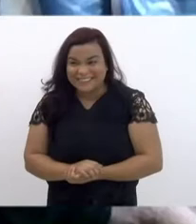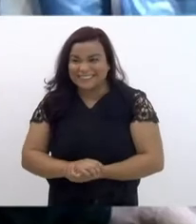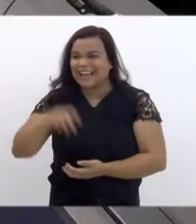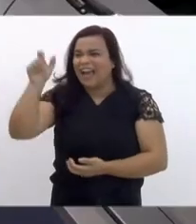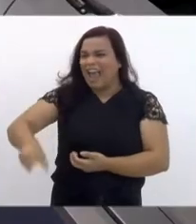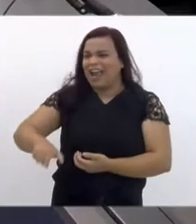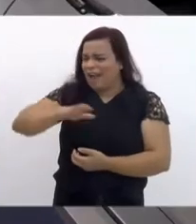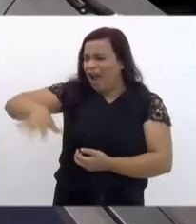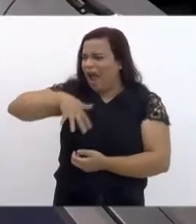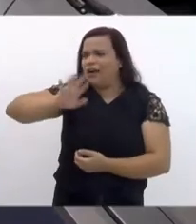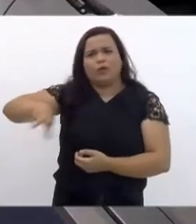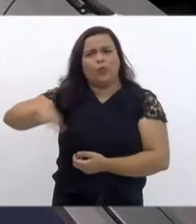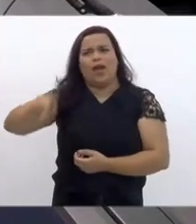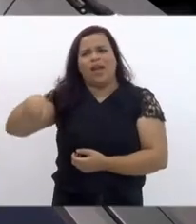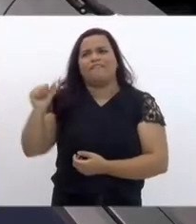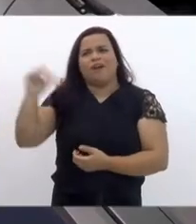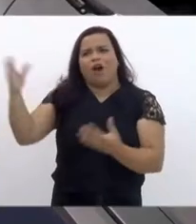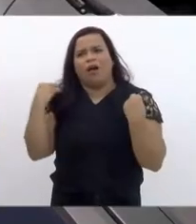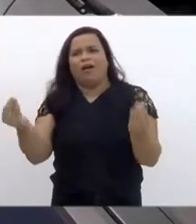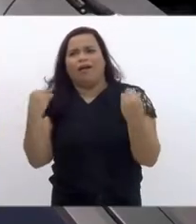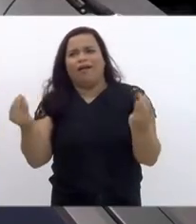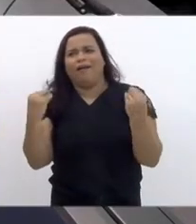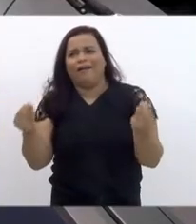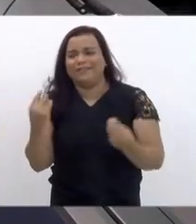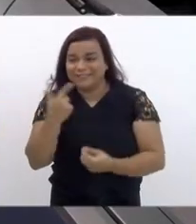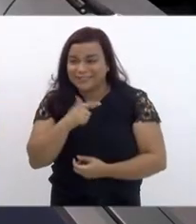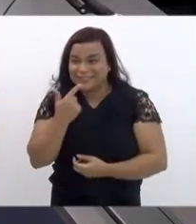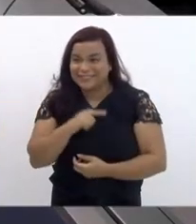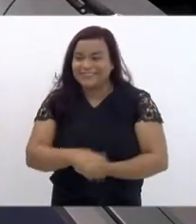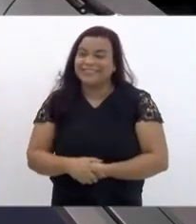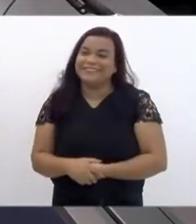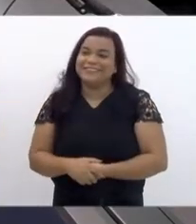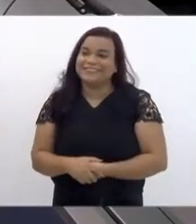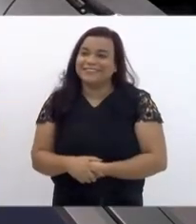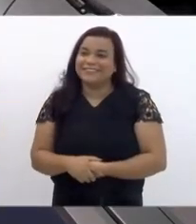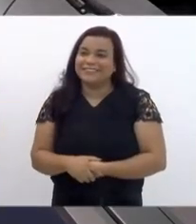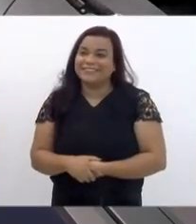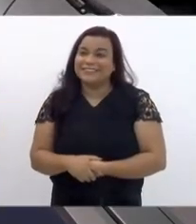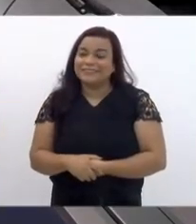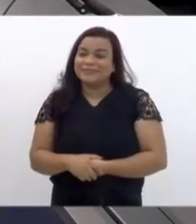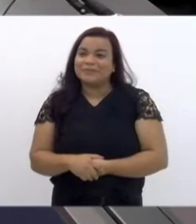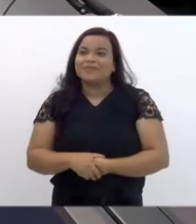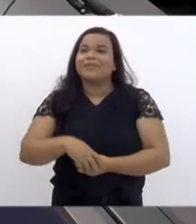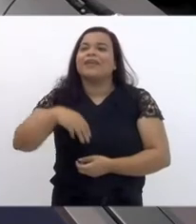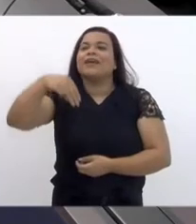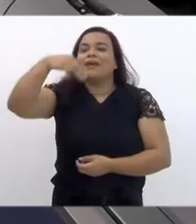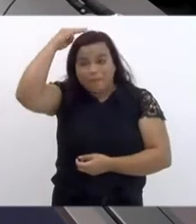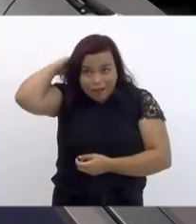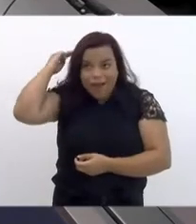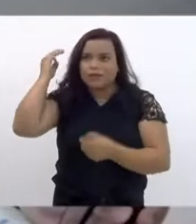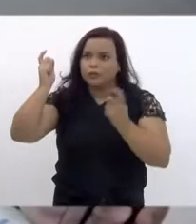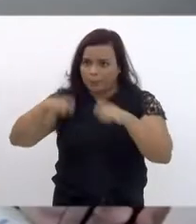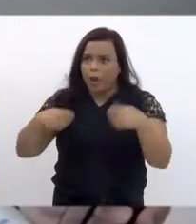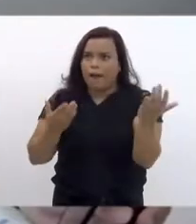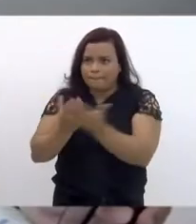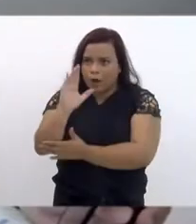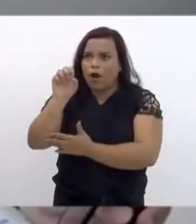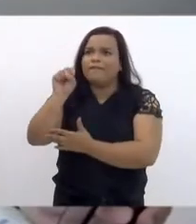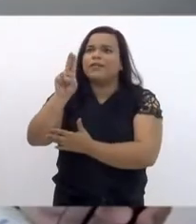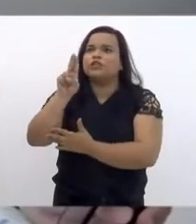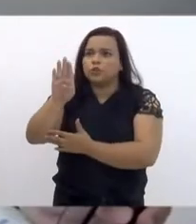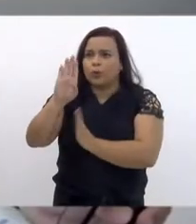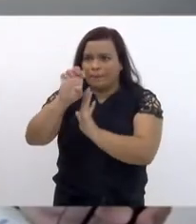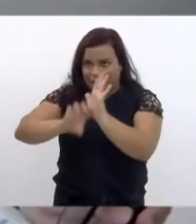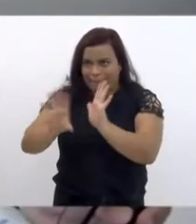ele nem é da área, pô, poxa vida. Ele nem é da área, poxa. O Márcio, então a gente podia aprovar com subemenda e a